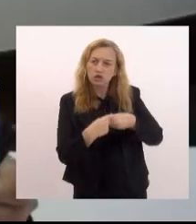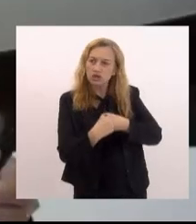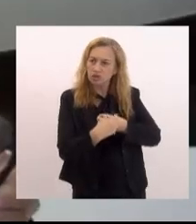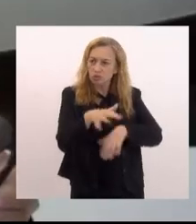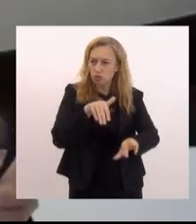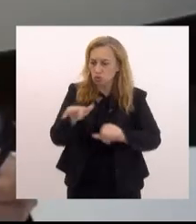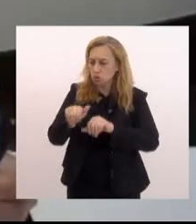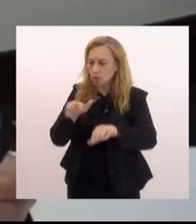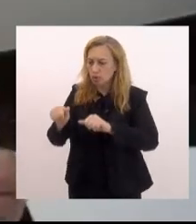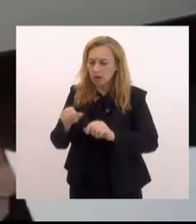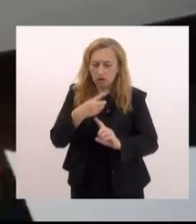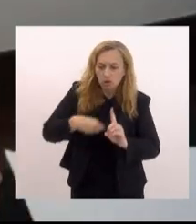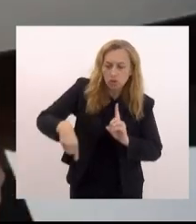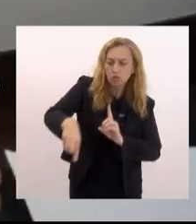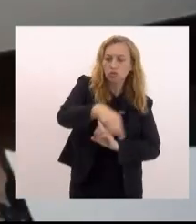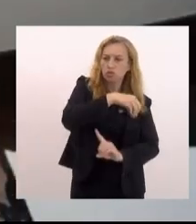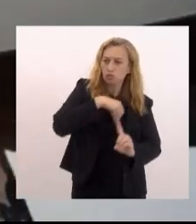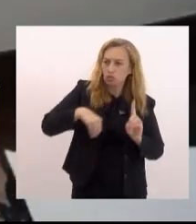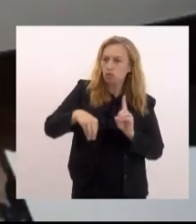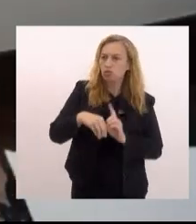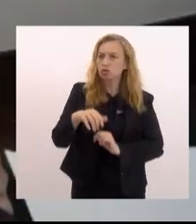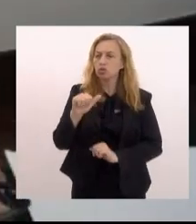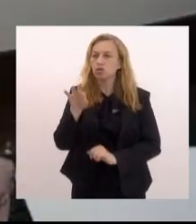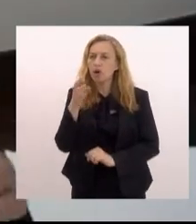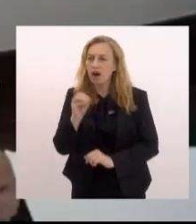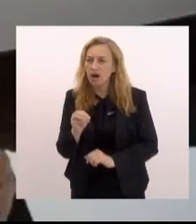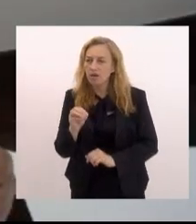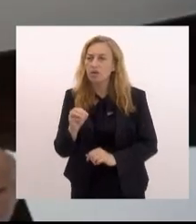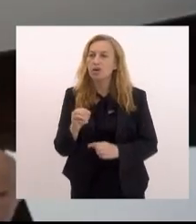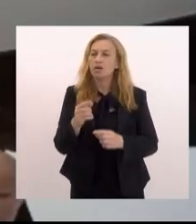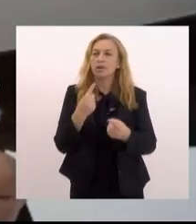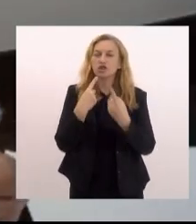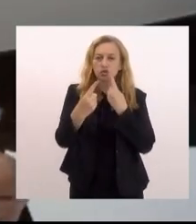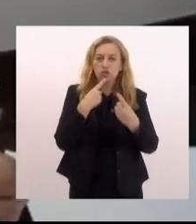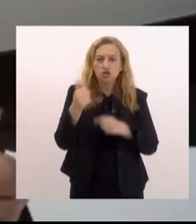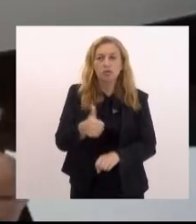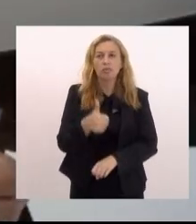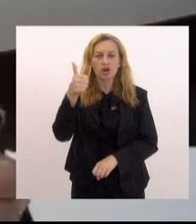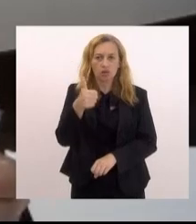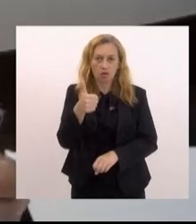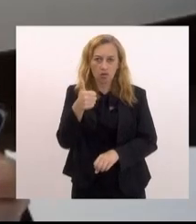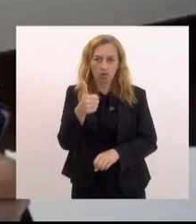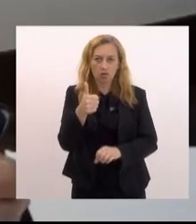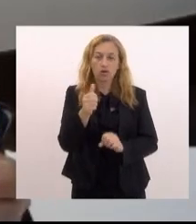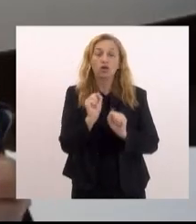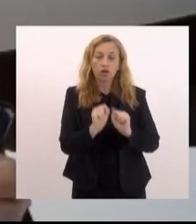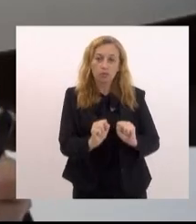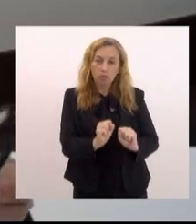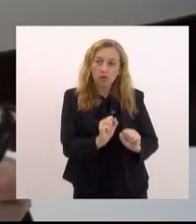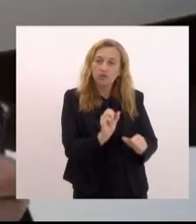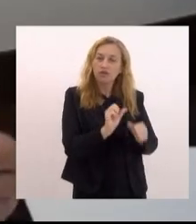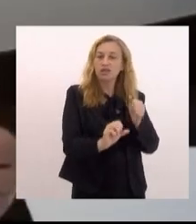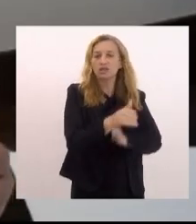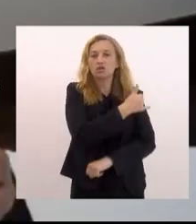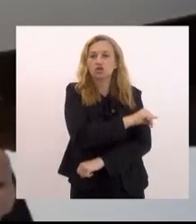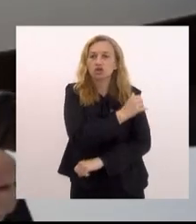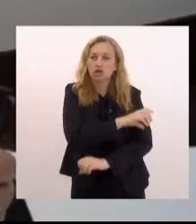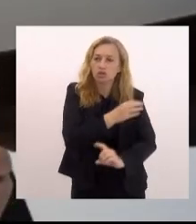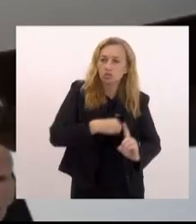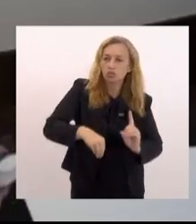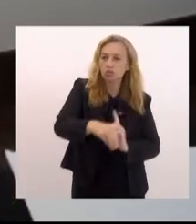no entorno do arco para discutir melhor sobre a agenda que o Rio de Janeiro pode desencadear em torno do